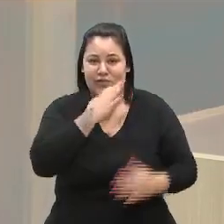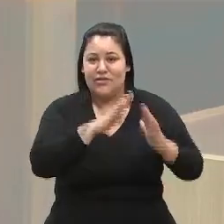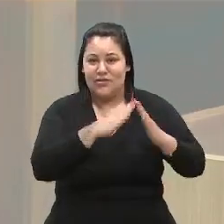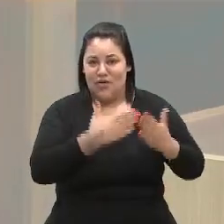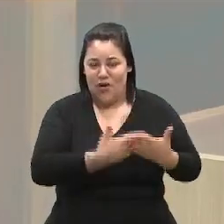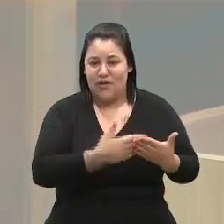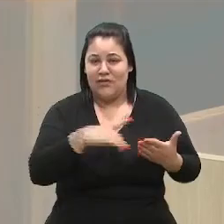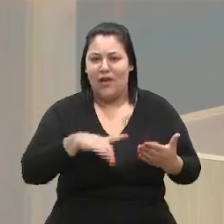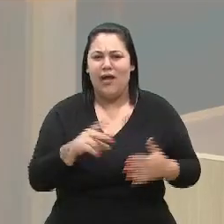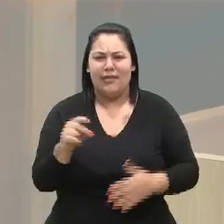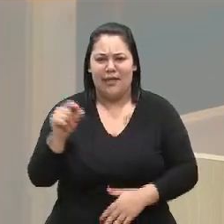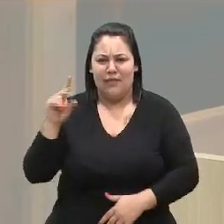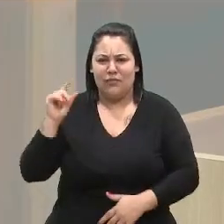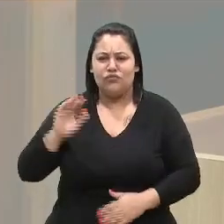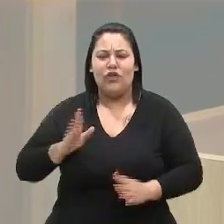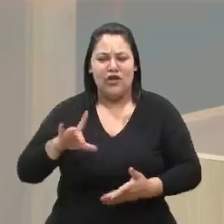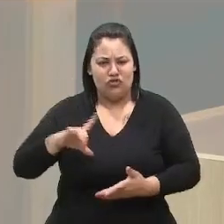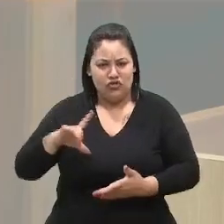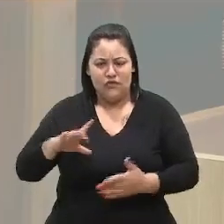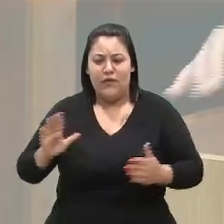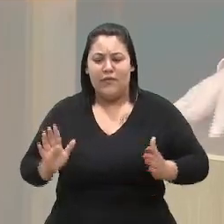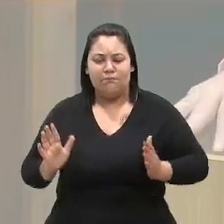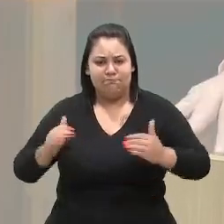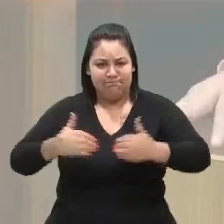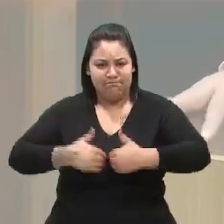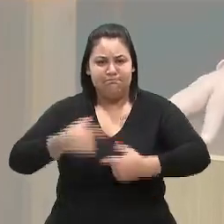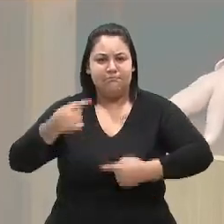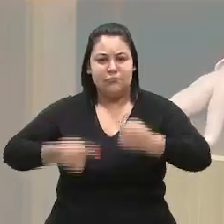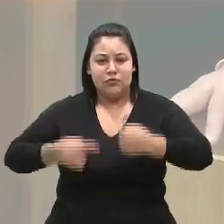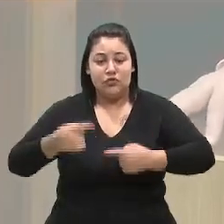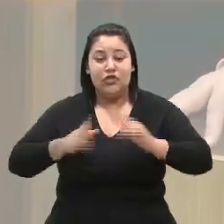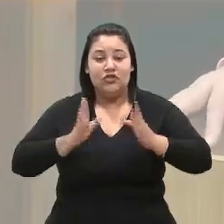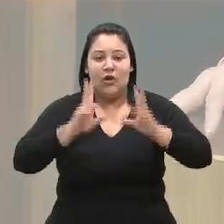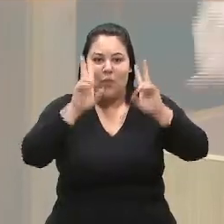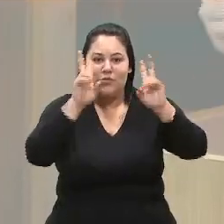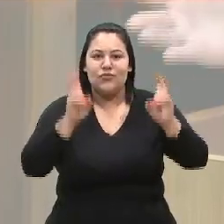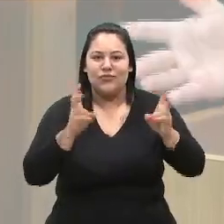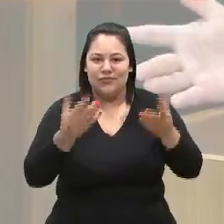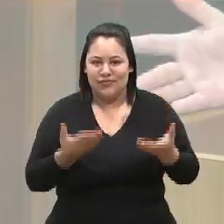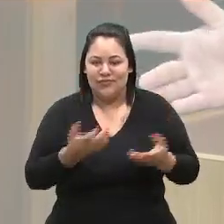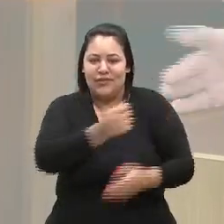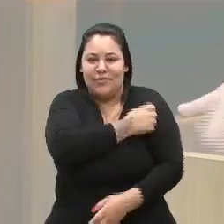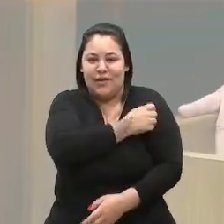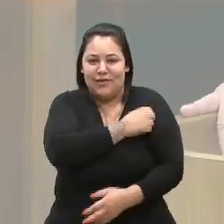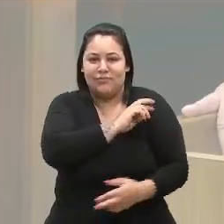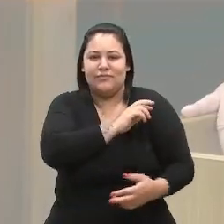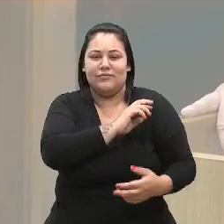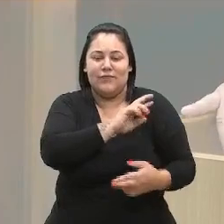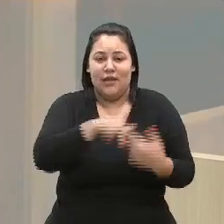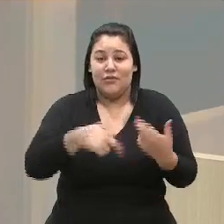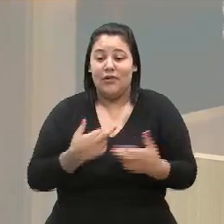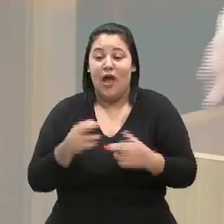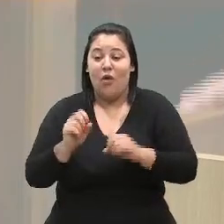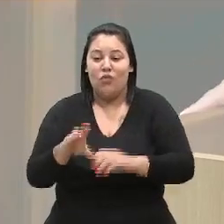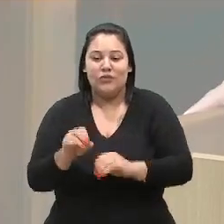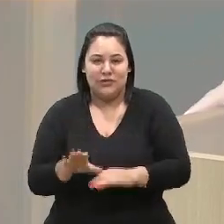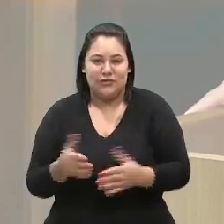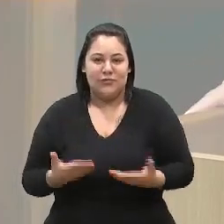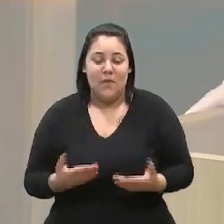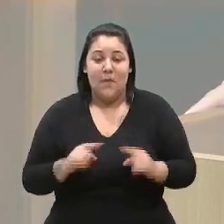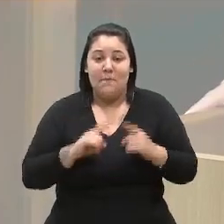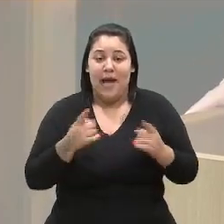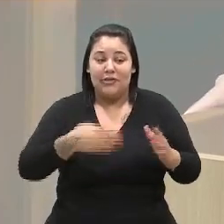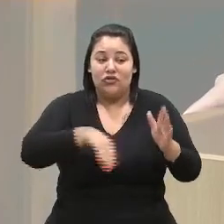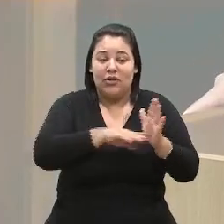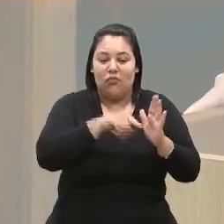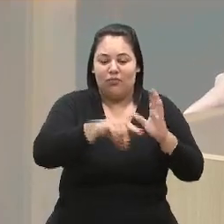tinha alunos autistas e discutia o tema do autismo relacionado à educação, né? Mas chegando aqui na